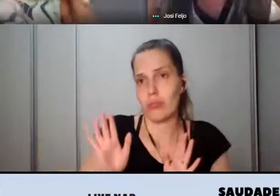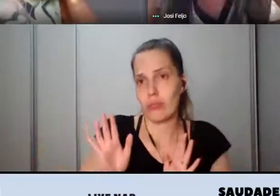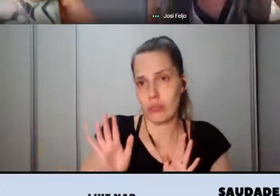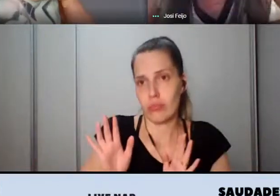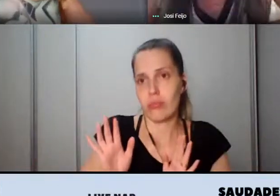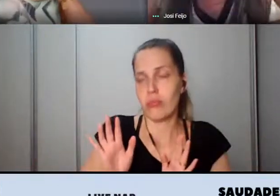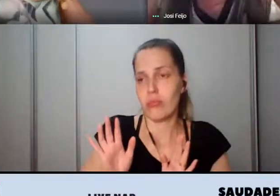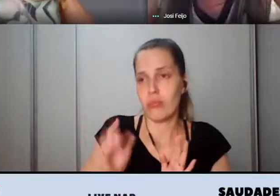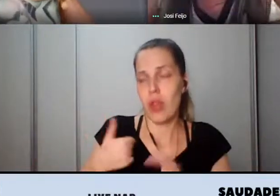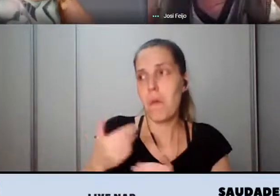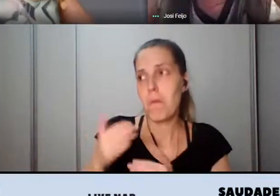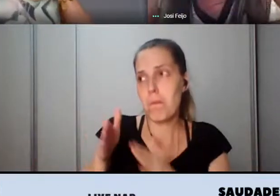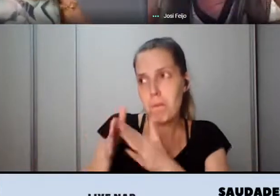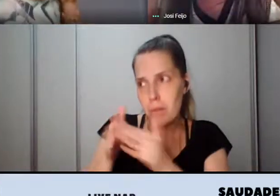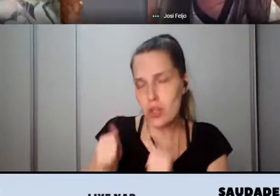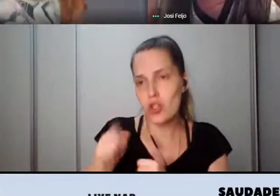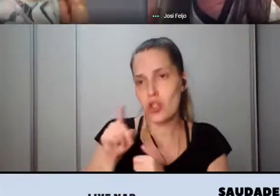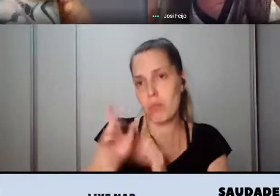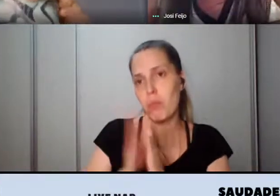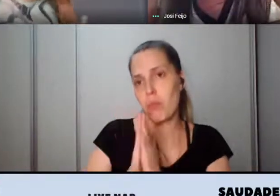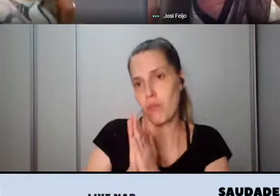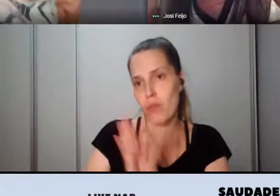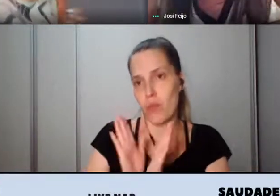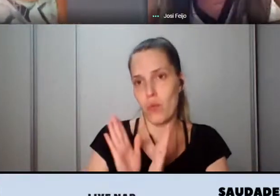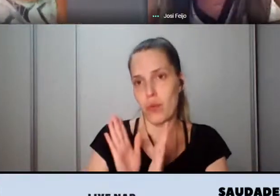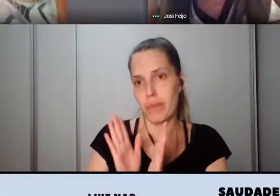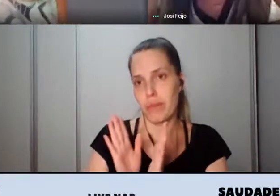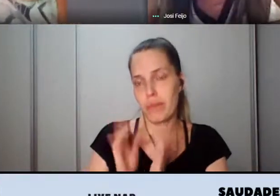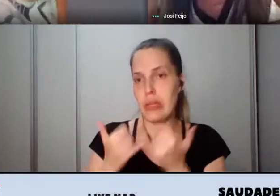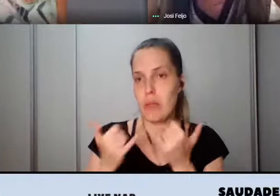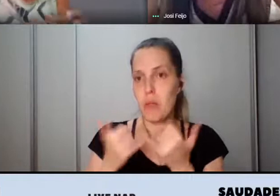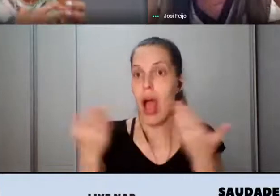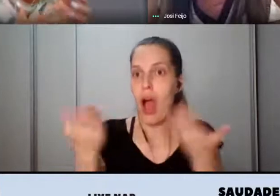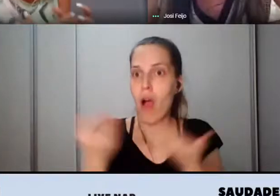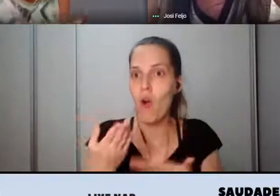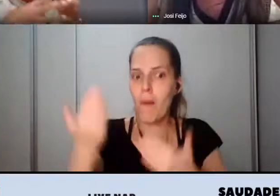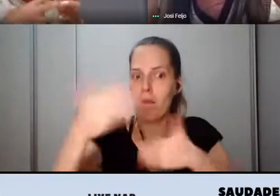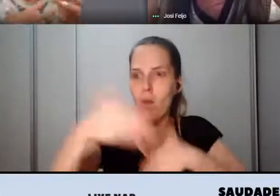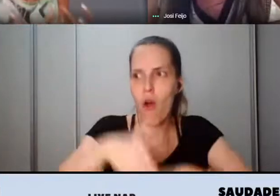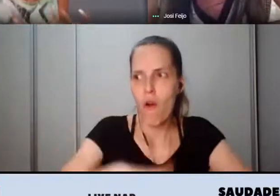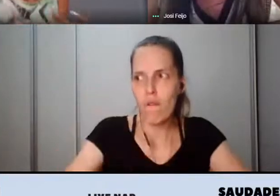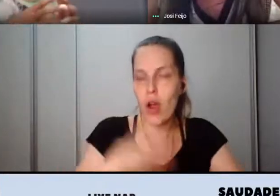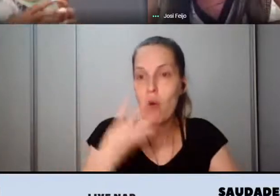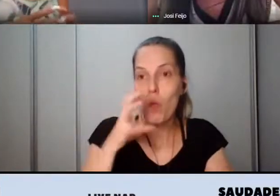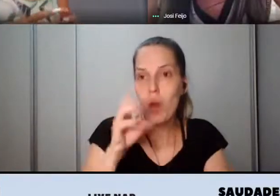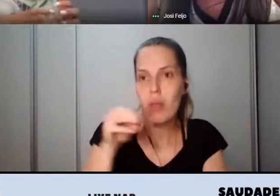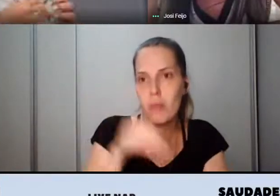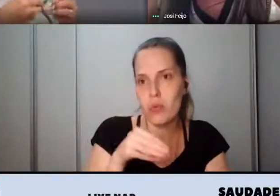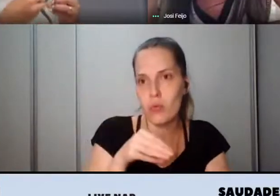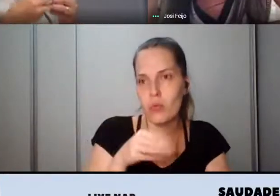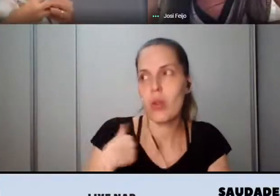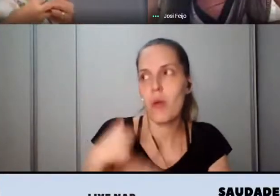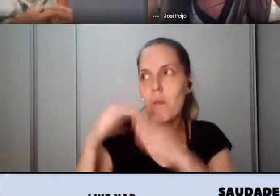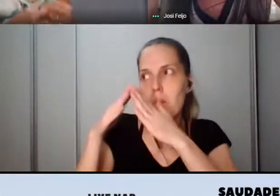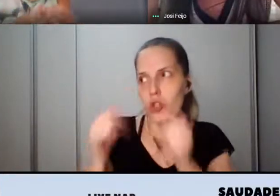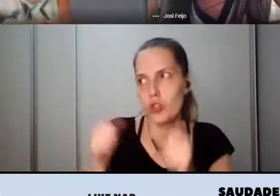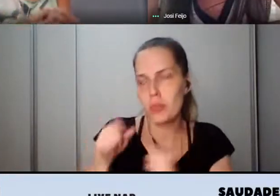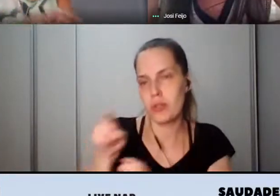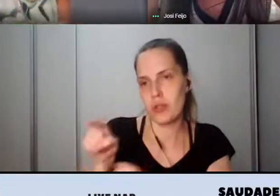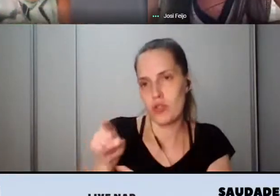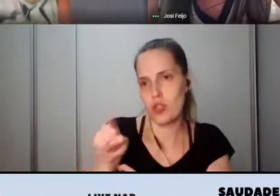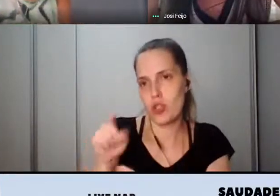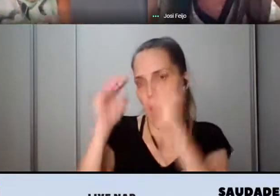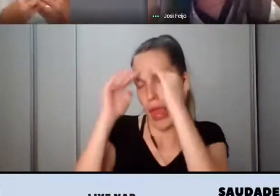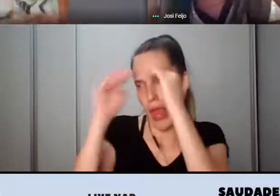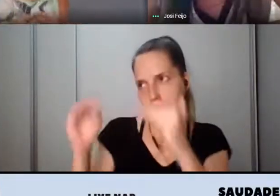agora uma prova e eu vou ter 40 minutos. Então, vou te pedir, por gentileza, o respeito